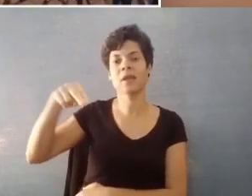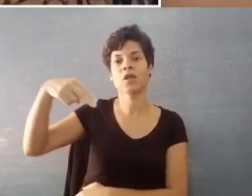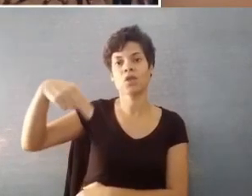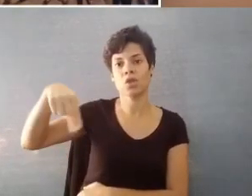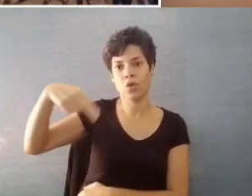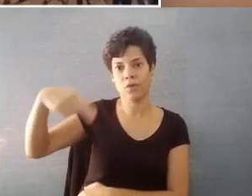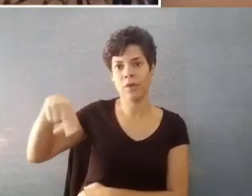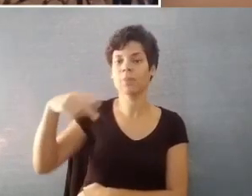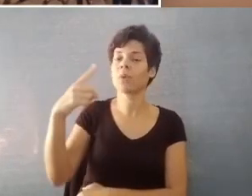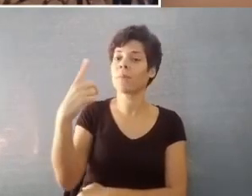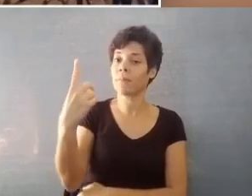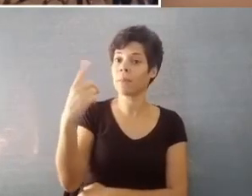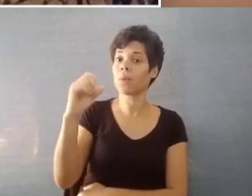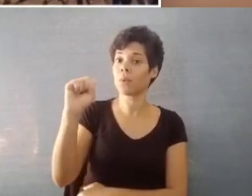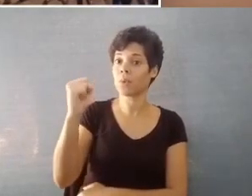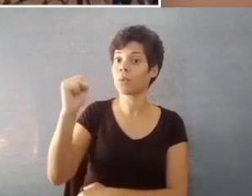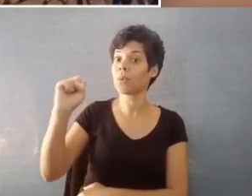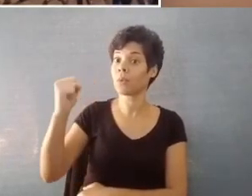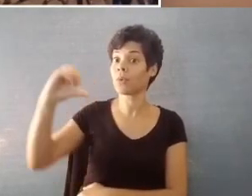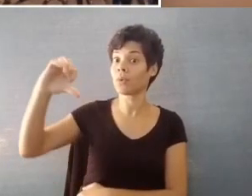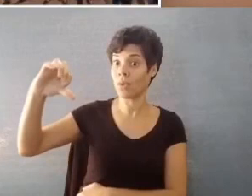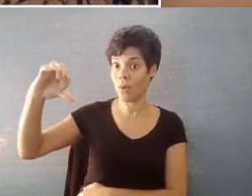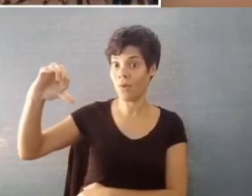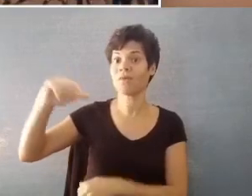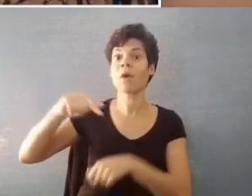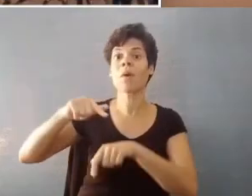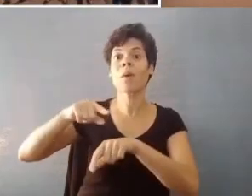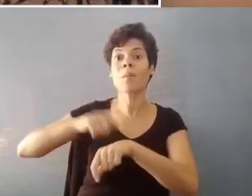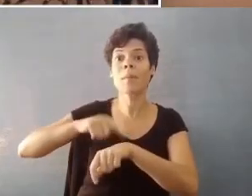1889, a proclamação da República.